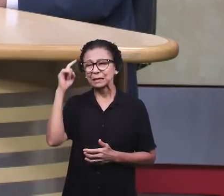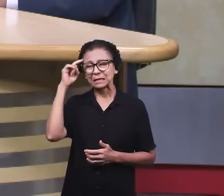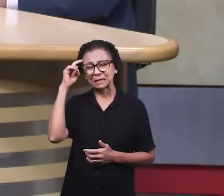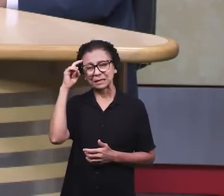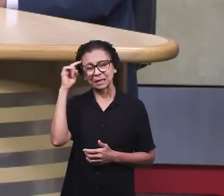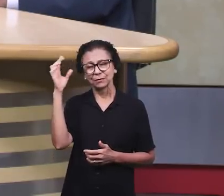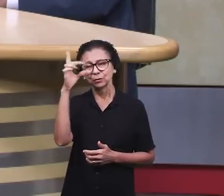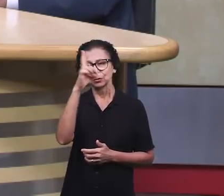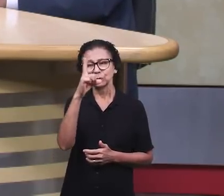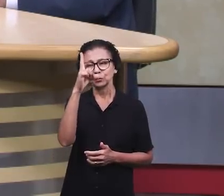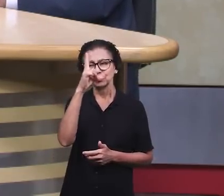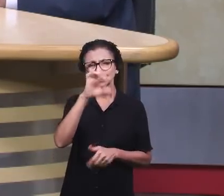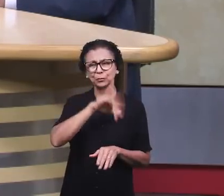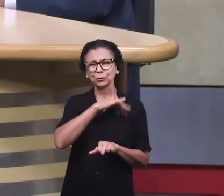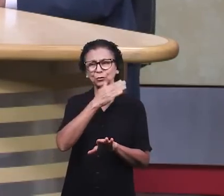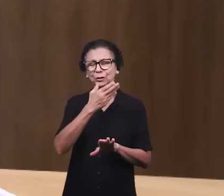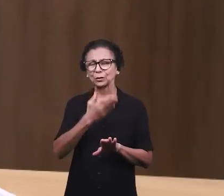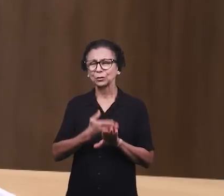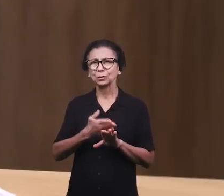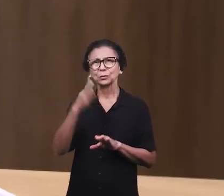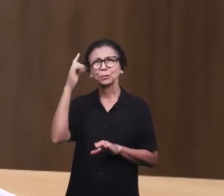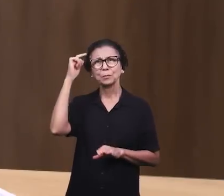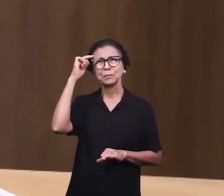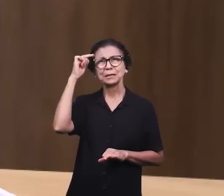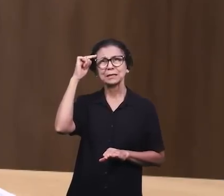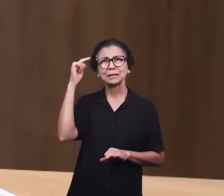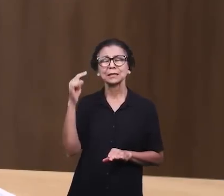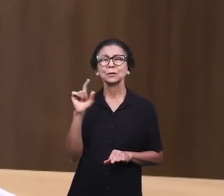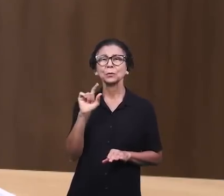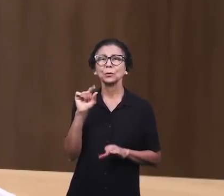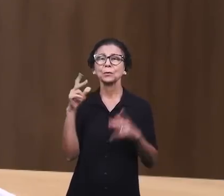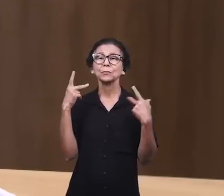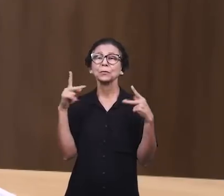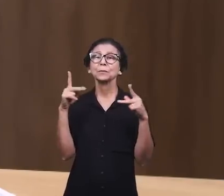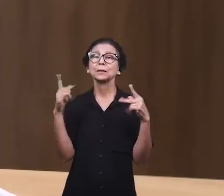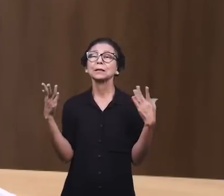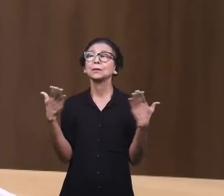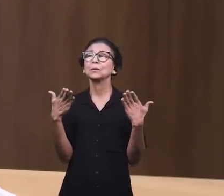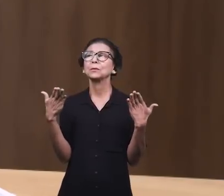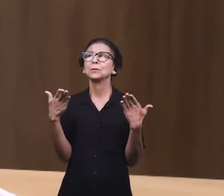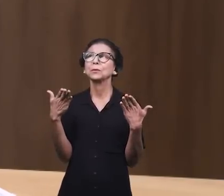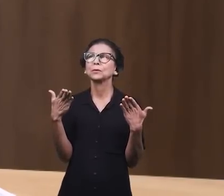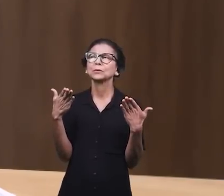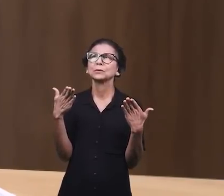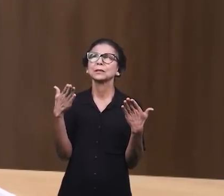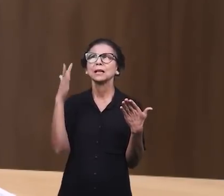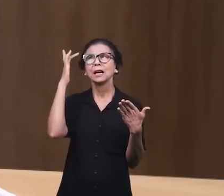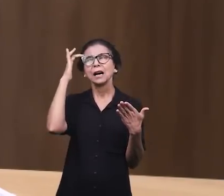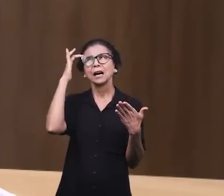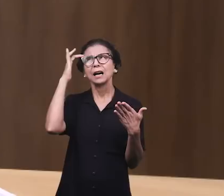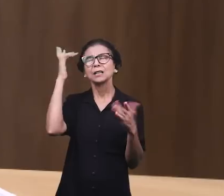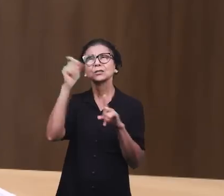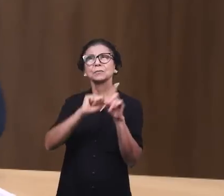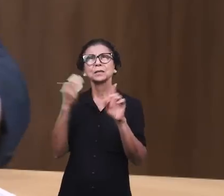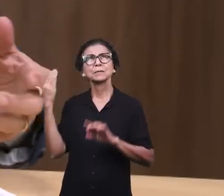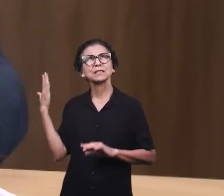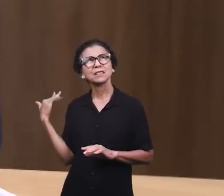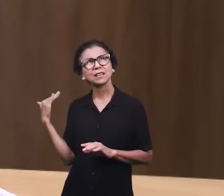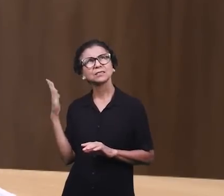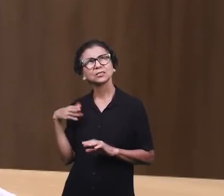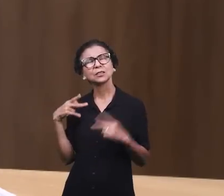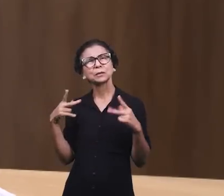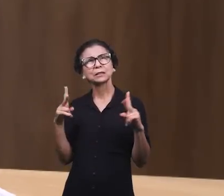o dia, rapaz, era uma batalha. Era uma batalha. O que eu vou pregar hoje? Será que eu já preguei isso o mês passado?